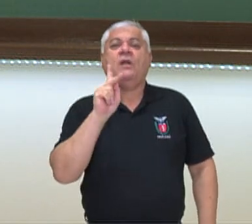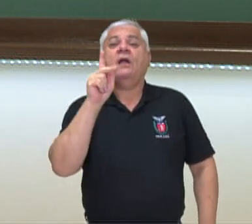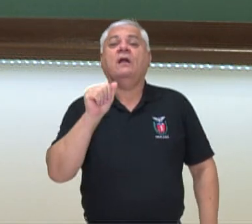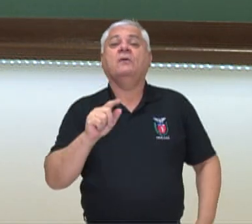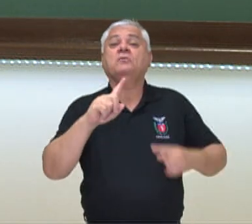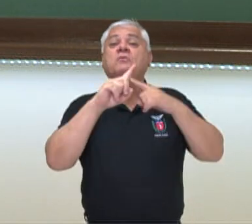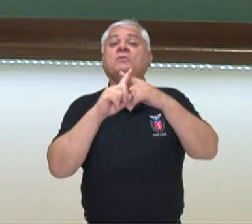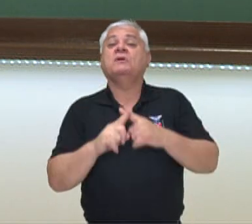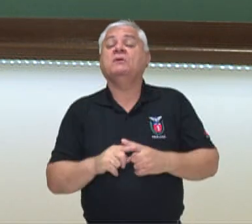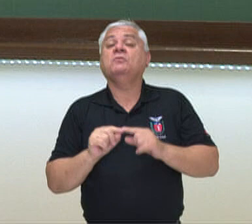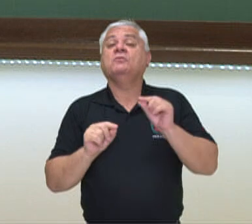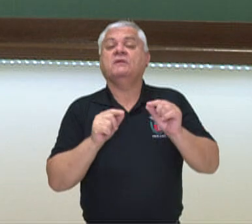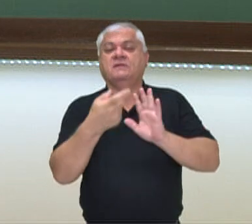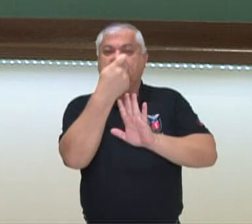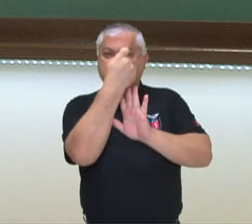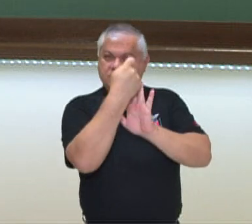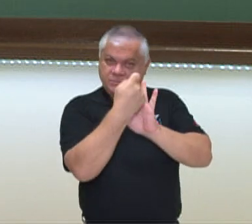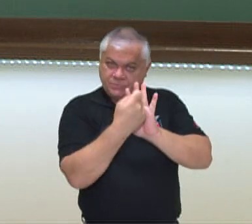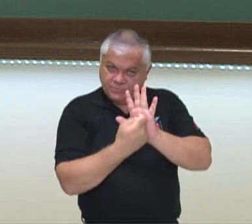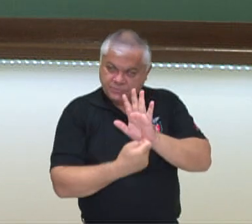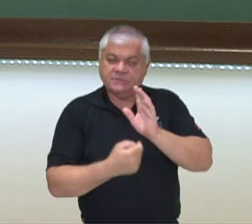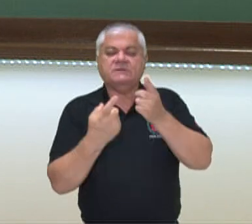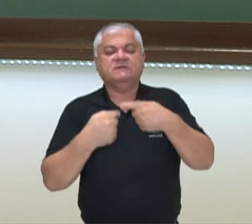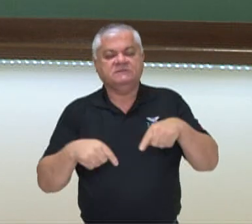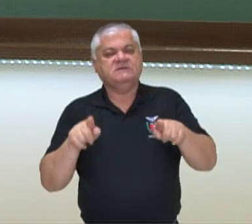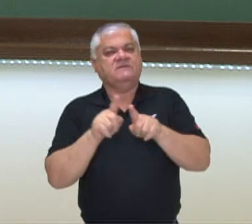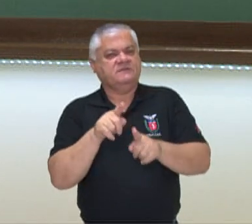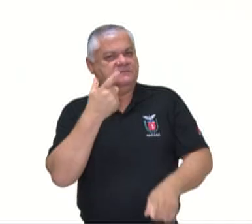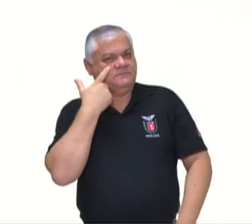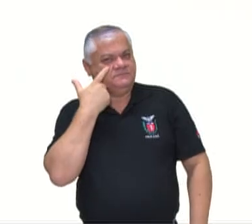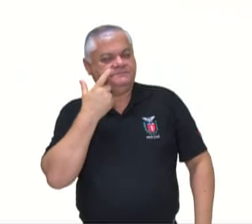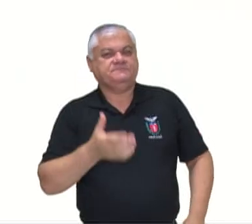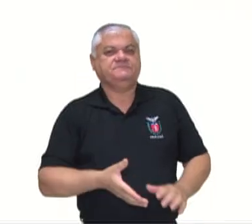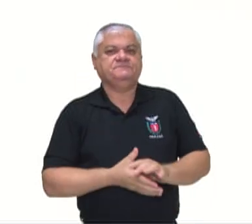uca-uca? Escreve aí e a gente já volta para ver.